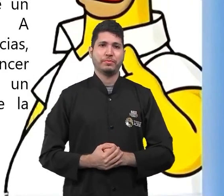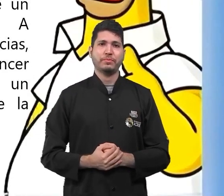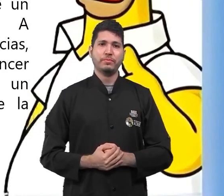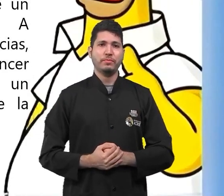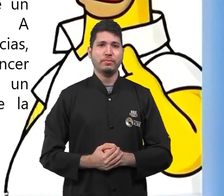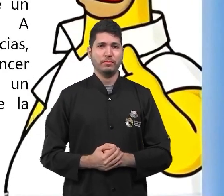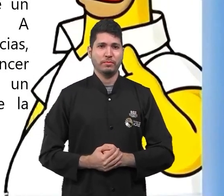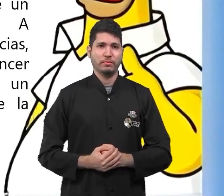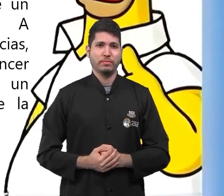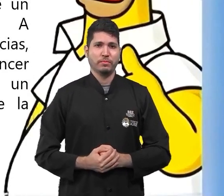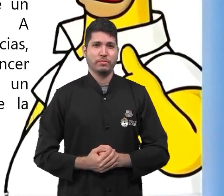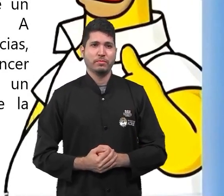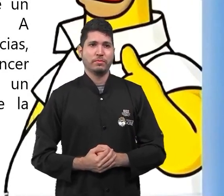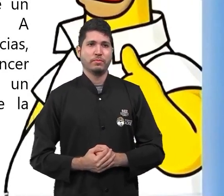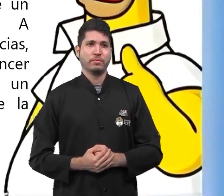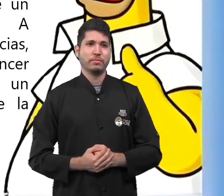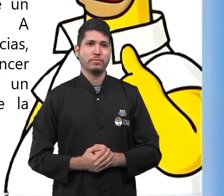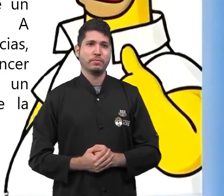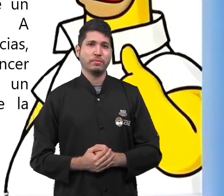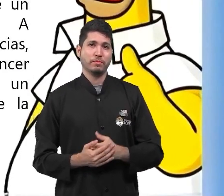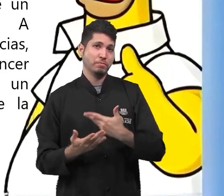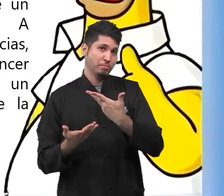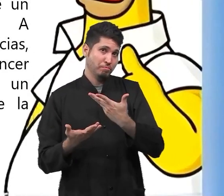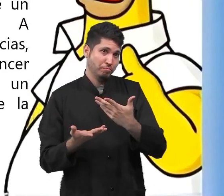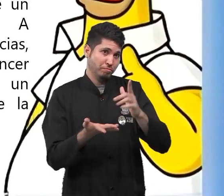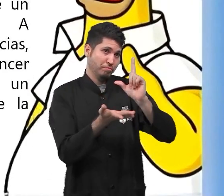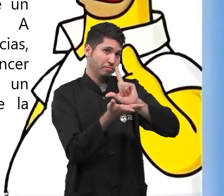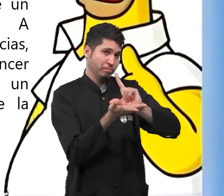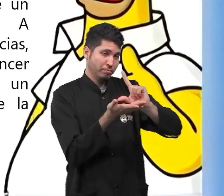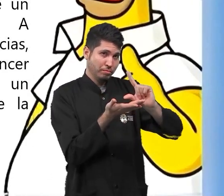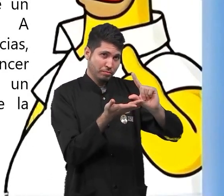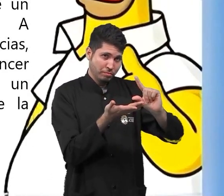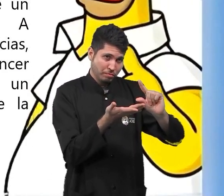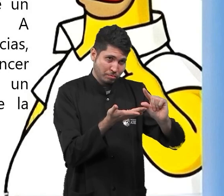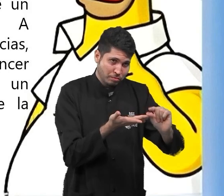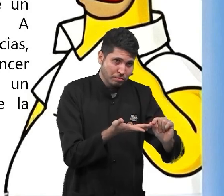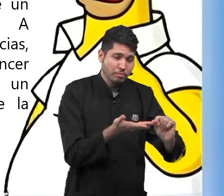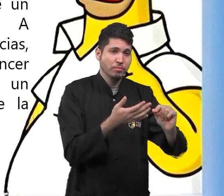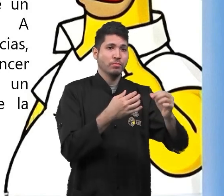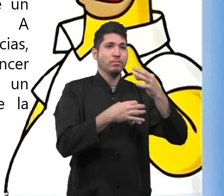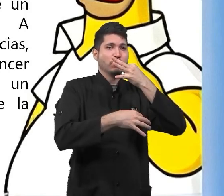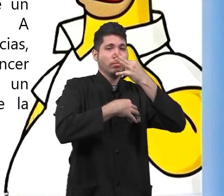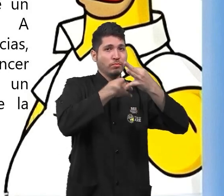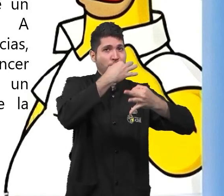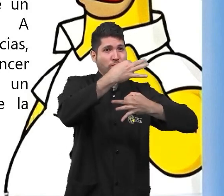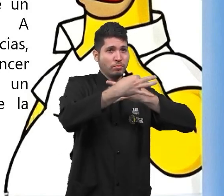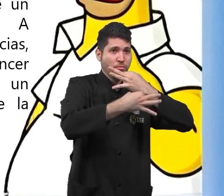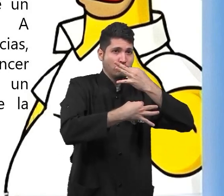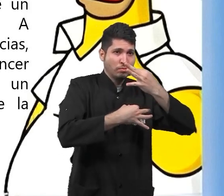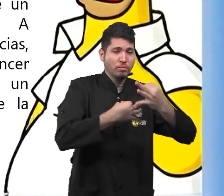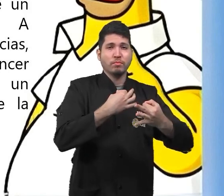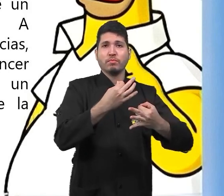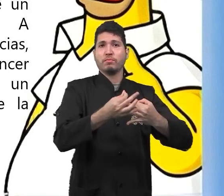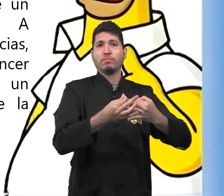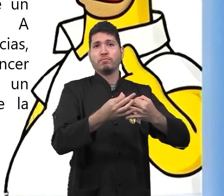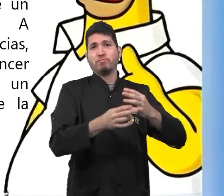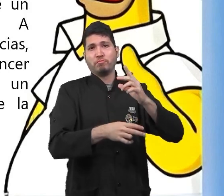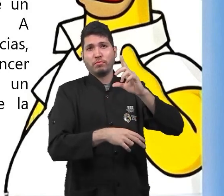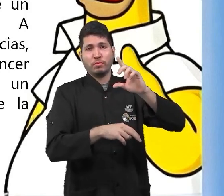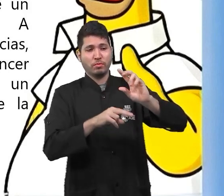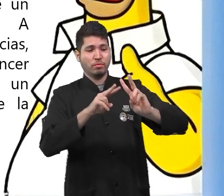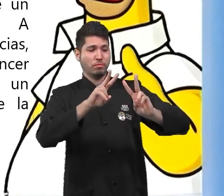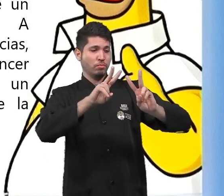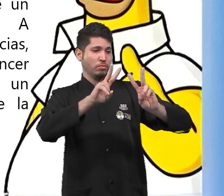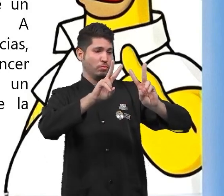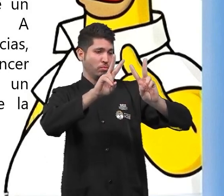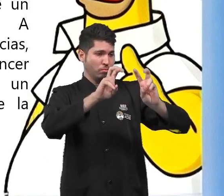Aí, como eu falei, claro, no artigo de opinião, que por la expressão no argumento sobre um tema determinado. Ou seja, temos um tema,